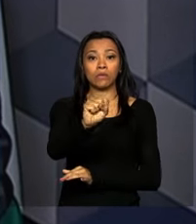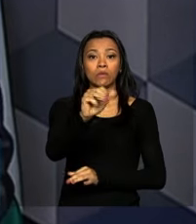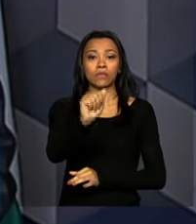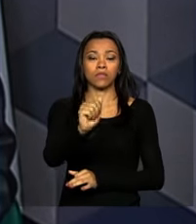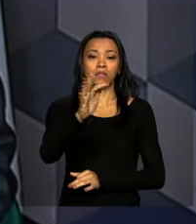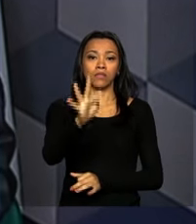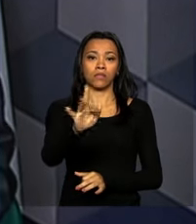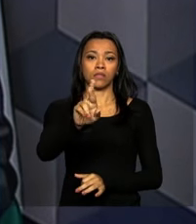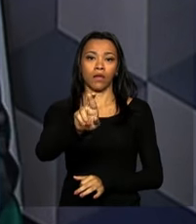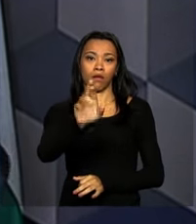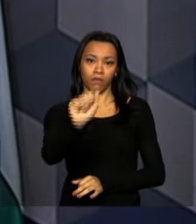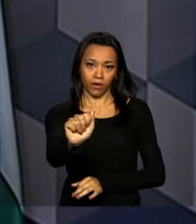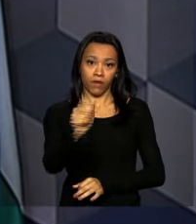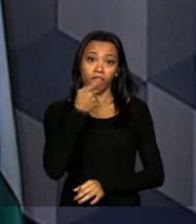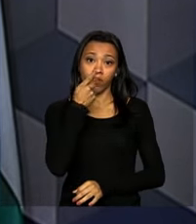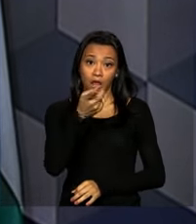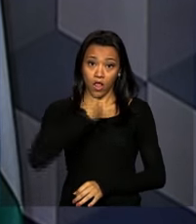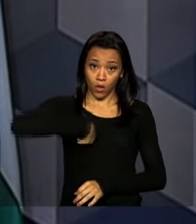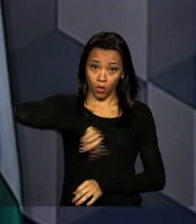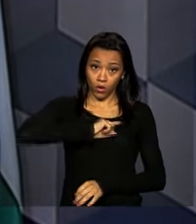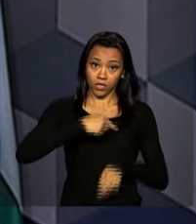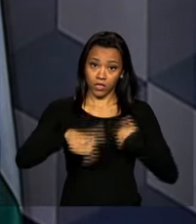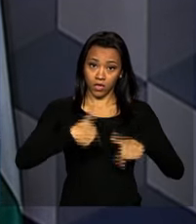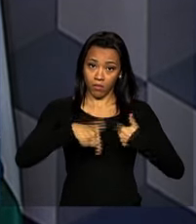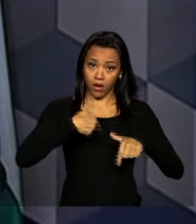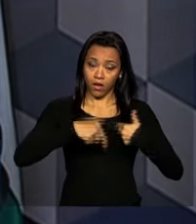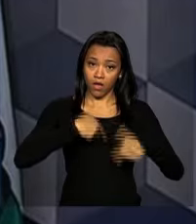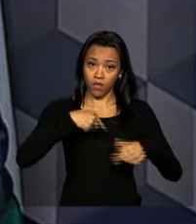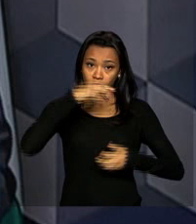que nós, funcionários do Banco do Brasil,